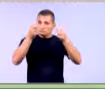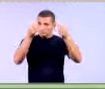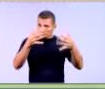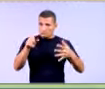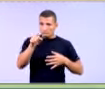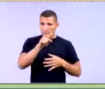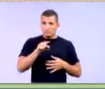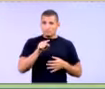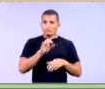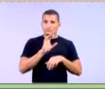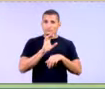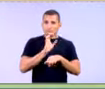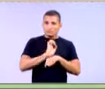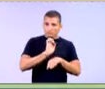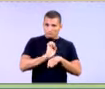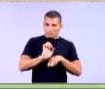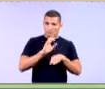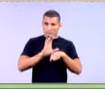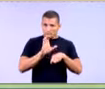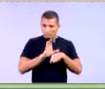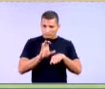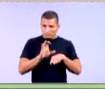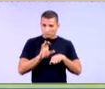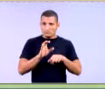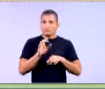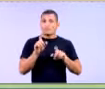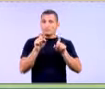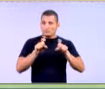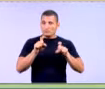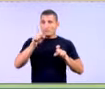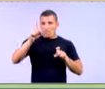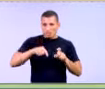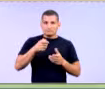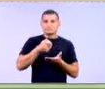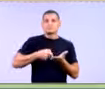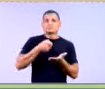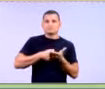estágio no curso de informática para a internet, ele é obrigatório.